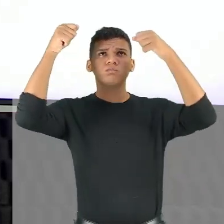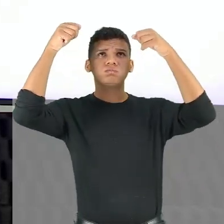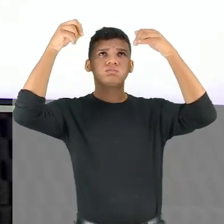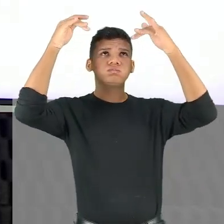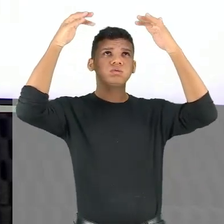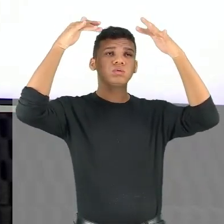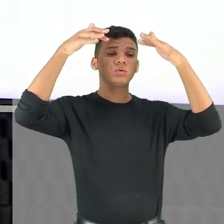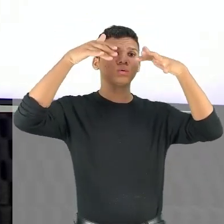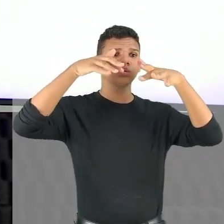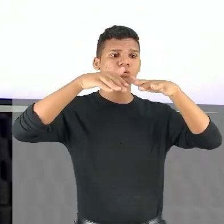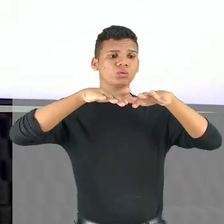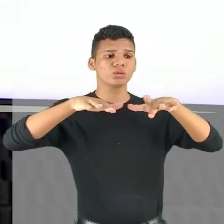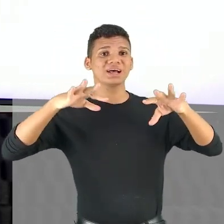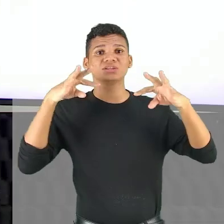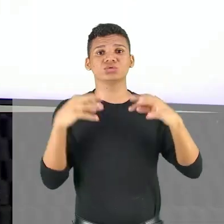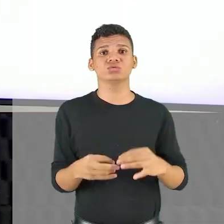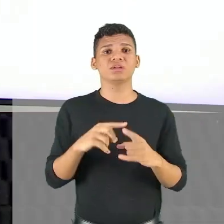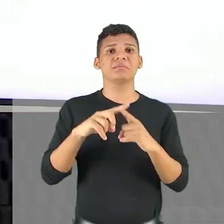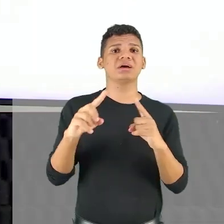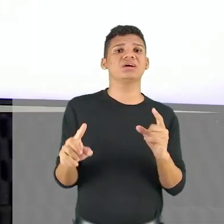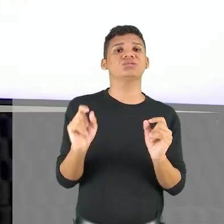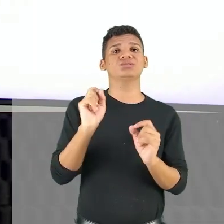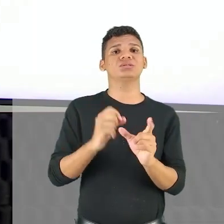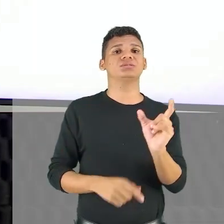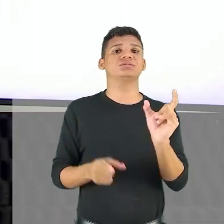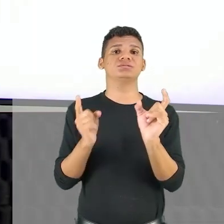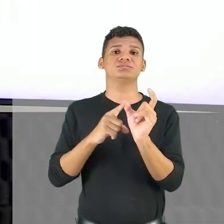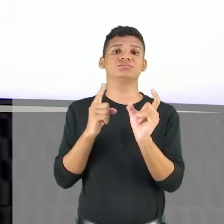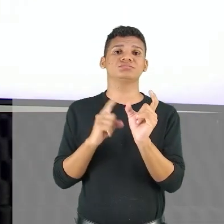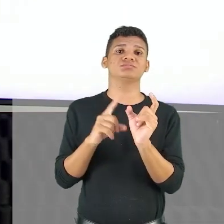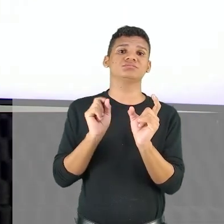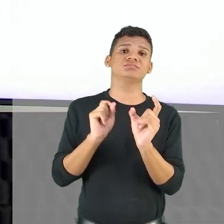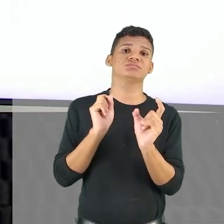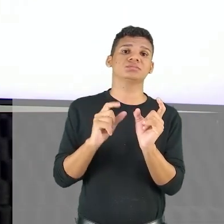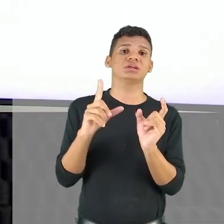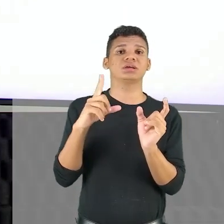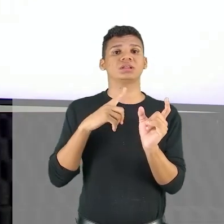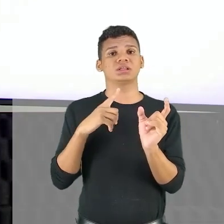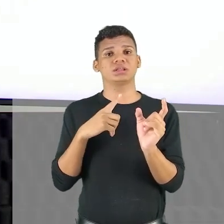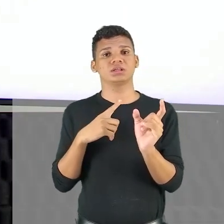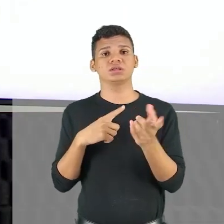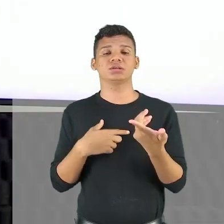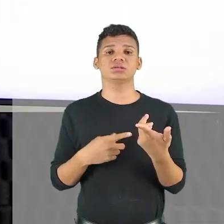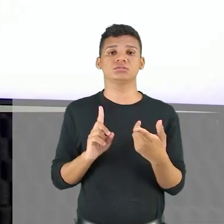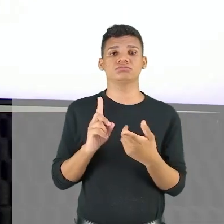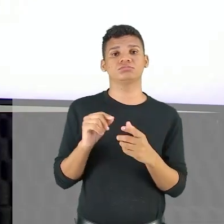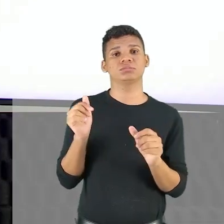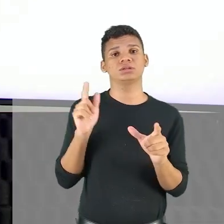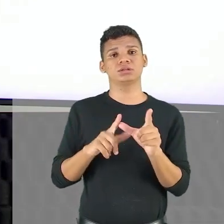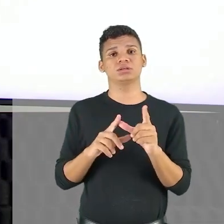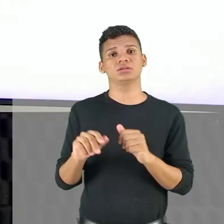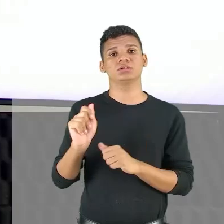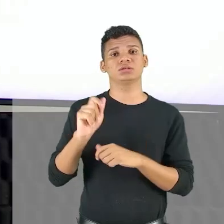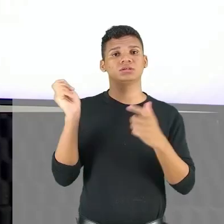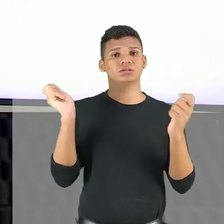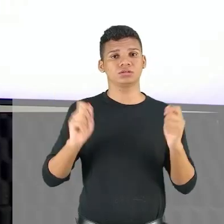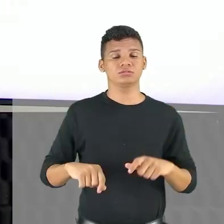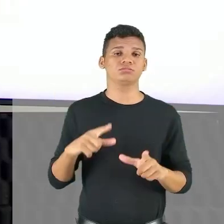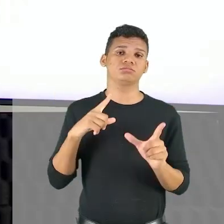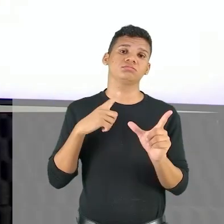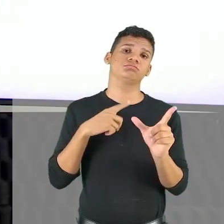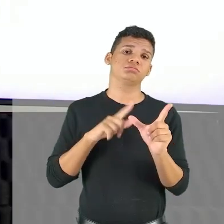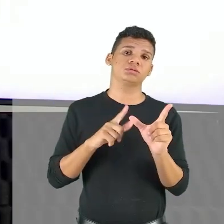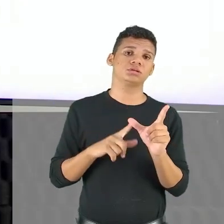tudo. A palavra destacada, ela estabelece uma ideia de possibilidade,